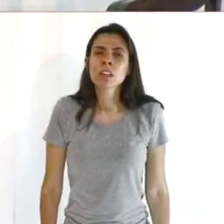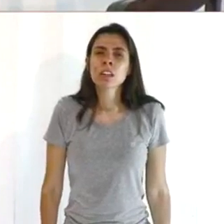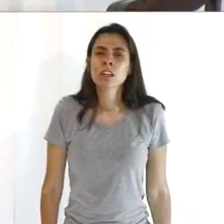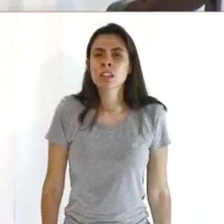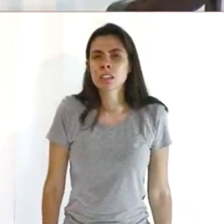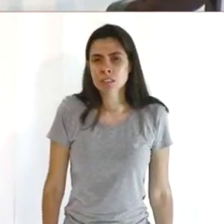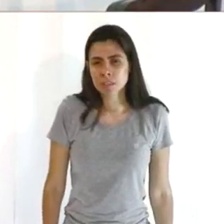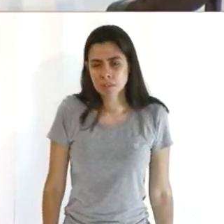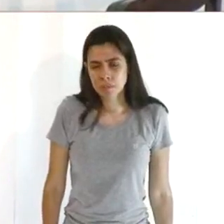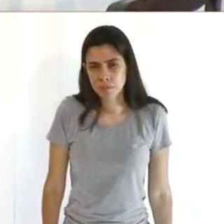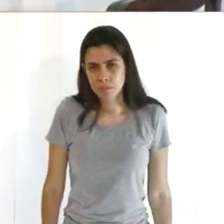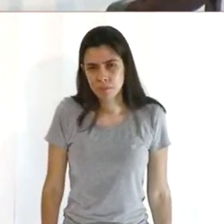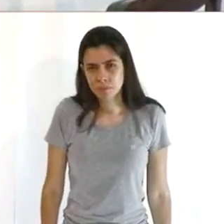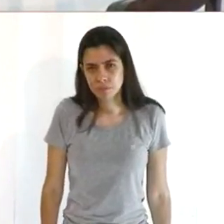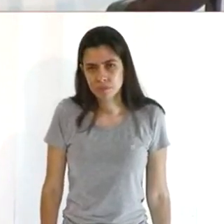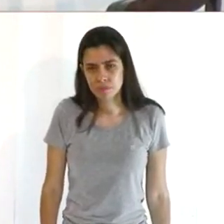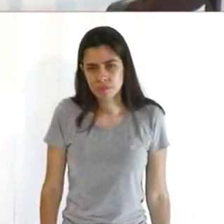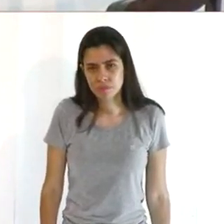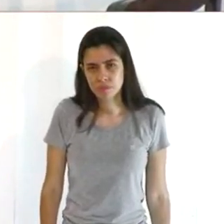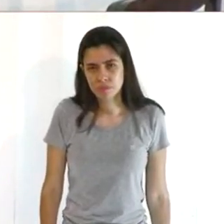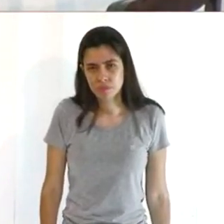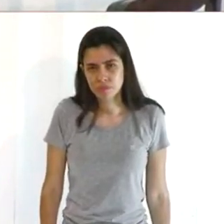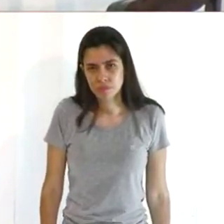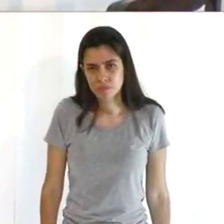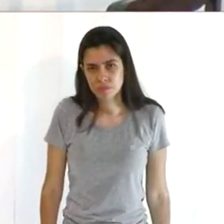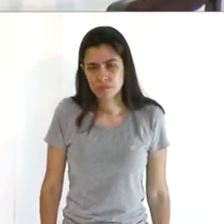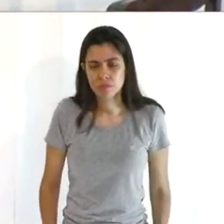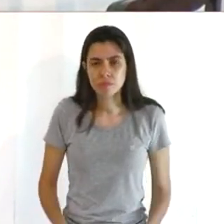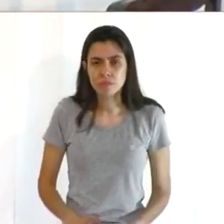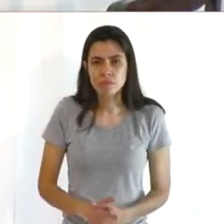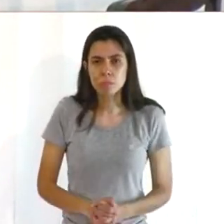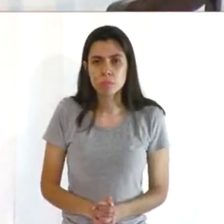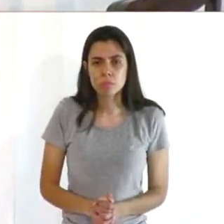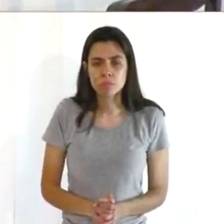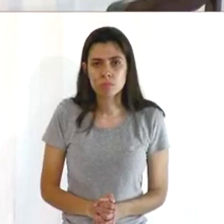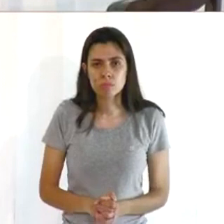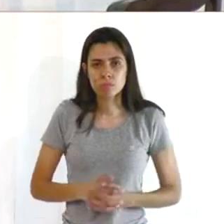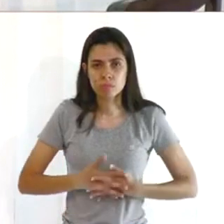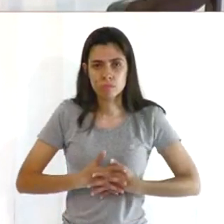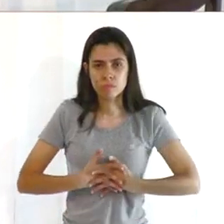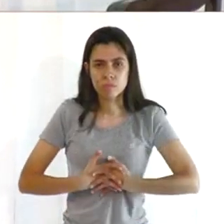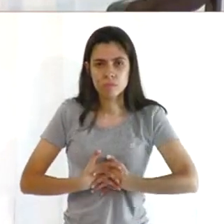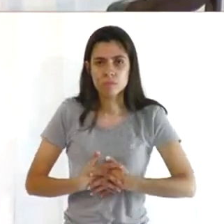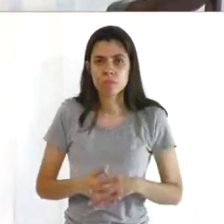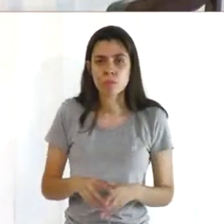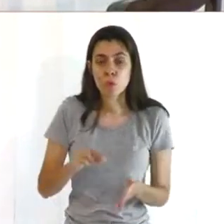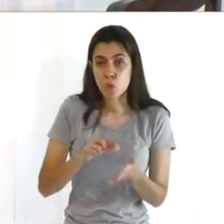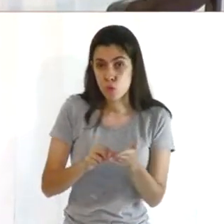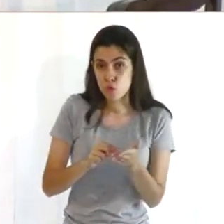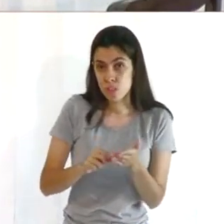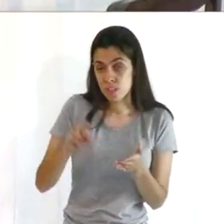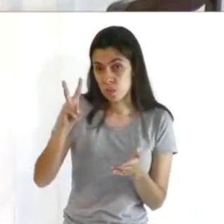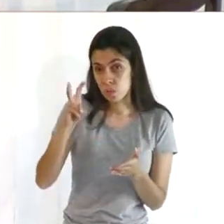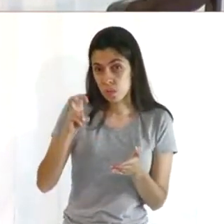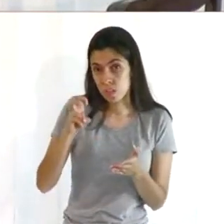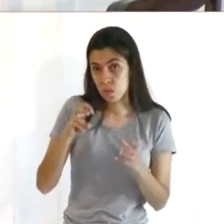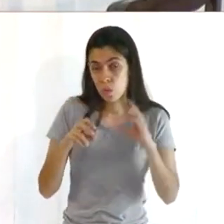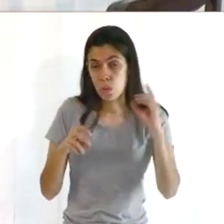ele, se ele vacilar. O verso 5 mostra que Davi agora já não está mais tão desesperado